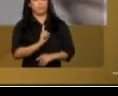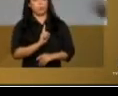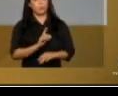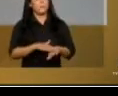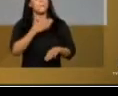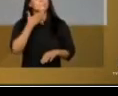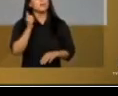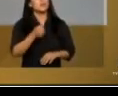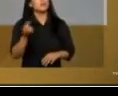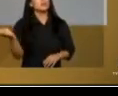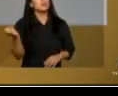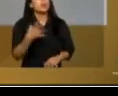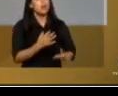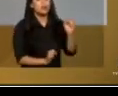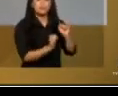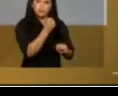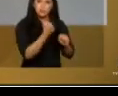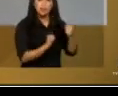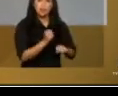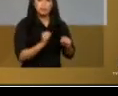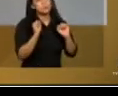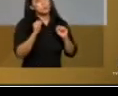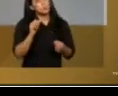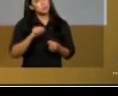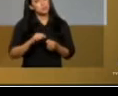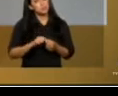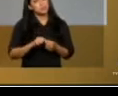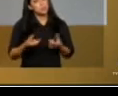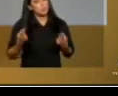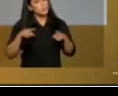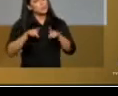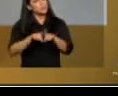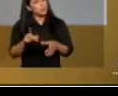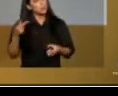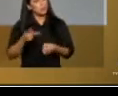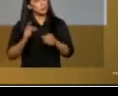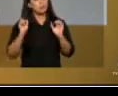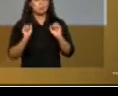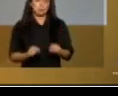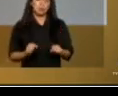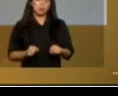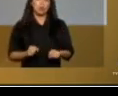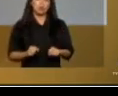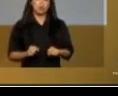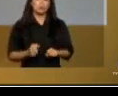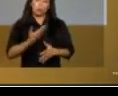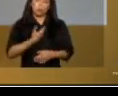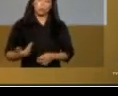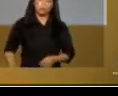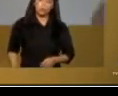de novas refinarias, que podem ser feitas, inclusive, com parcerias com a Petrobras ou com o Estado